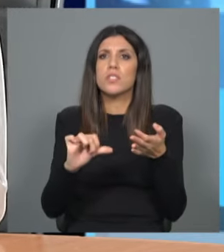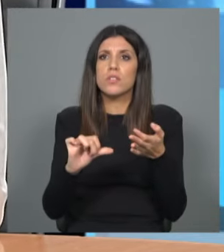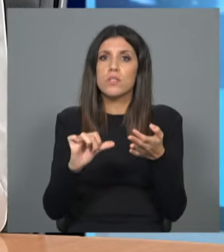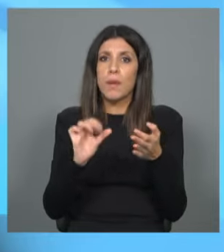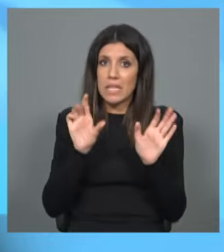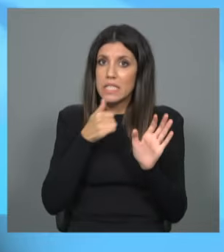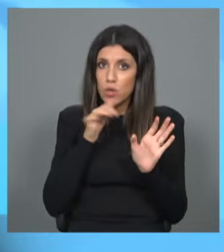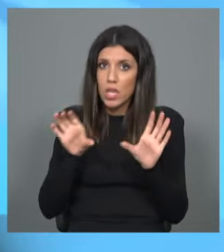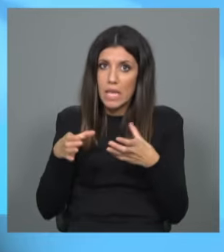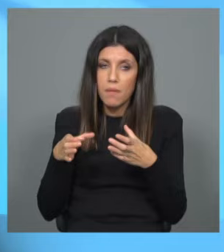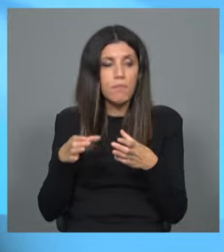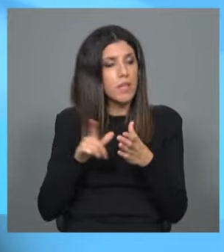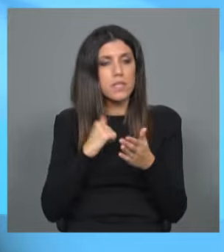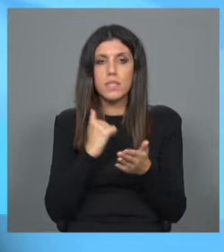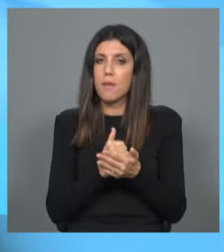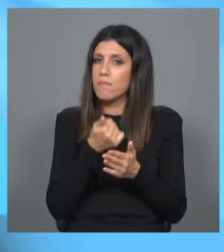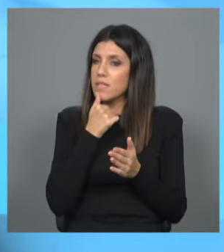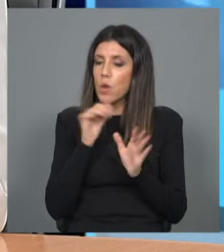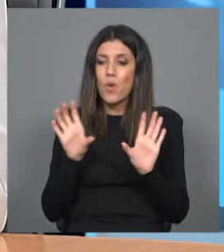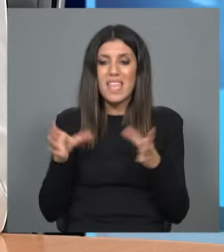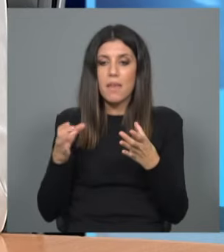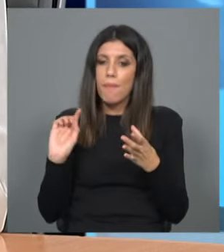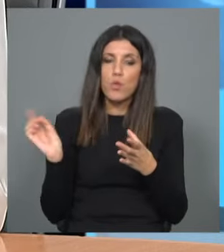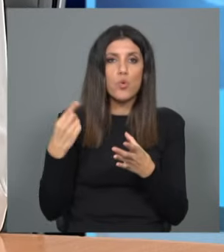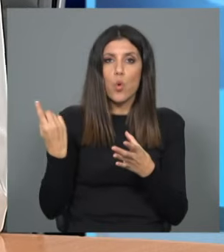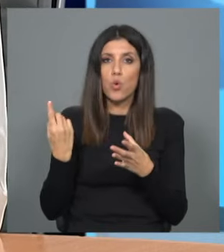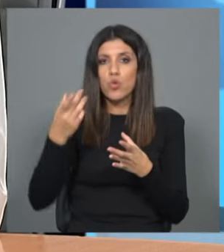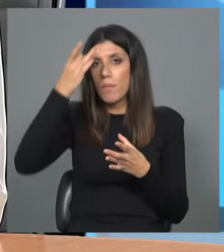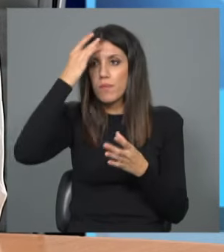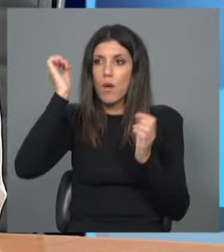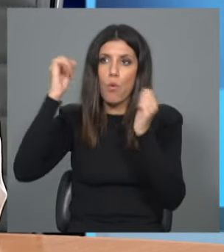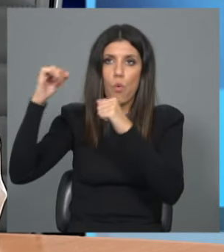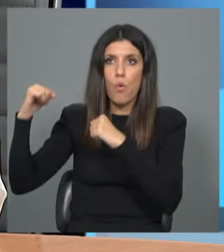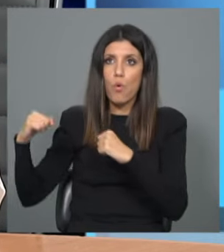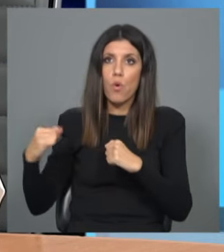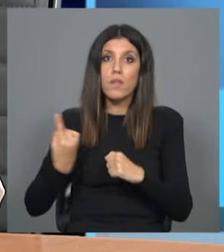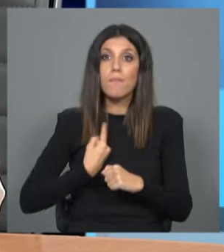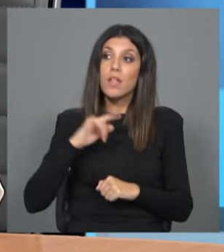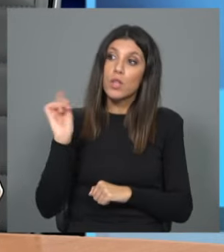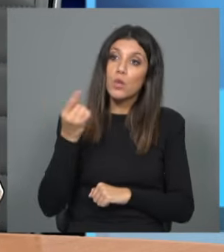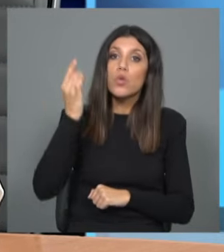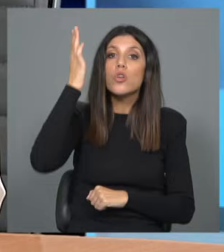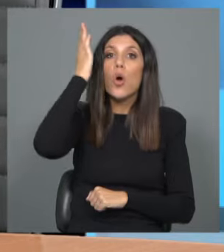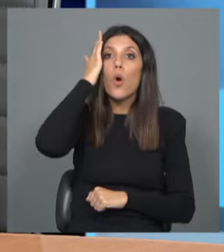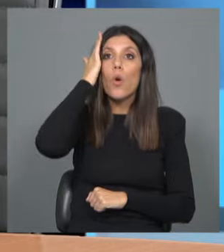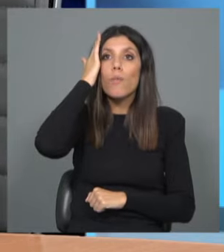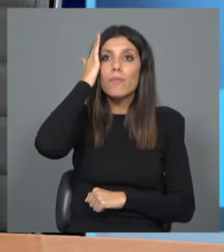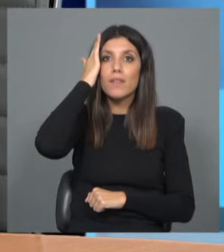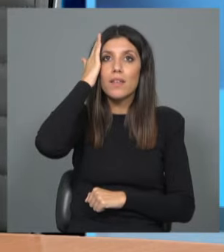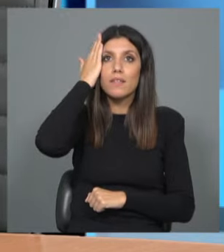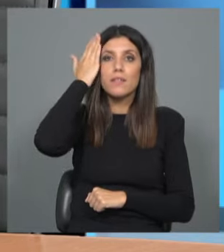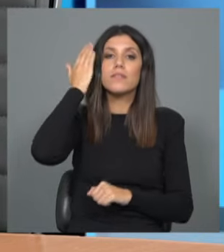sempre. Sempre. Precisam de ser decisões em equipa e precisamos de ter esta competência nesta tomada de decisão